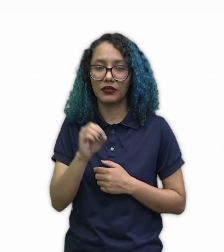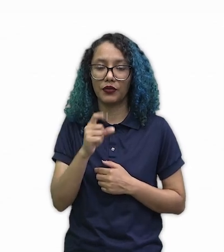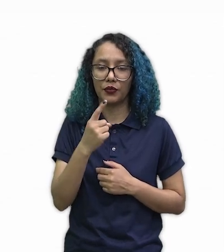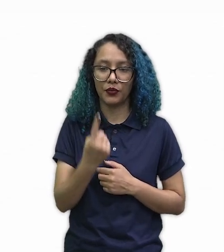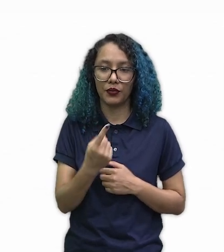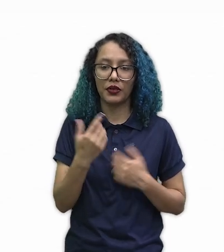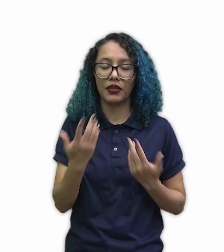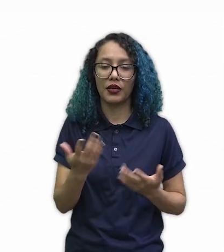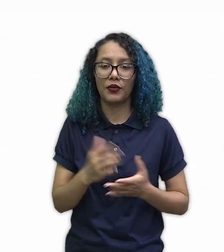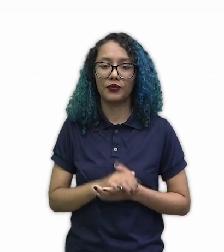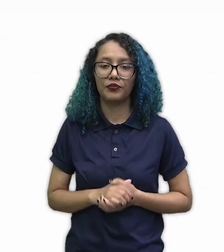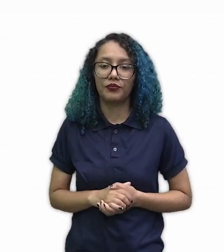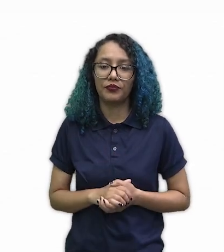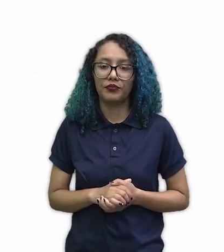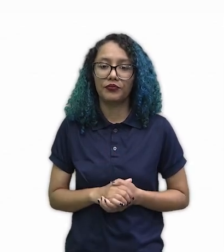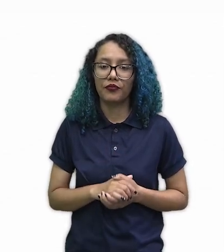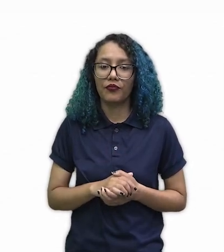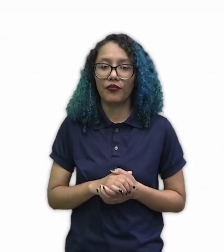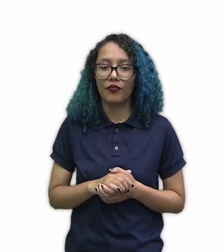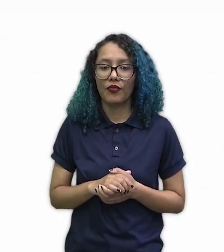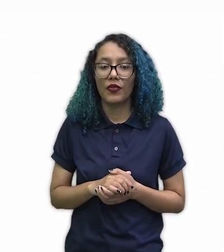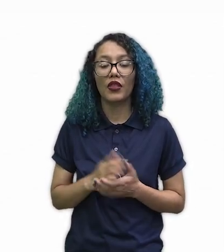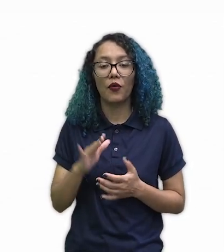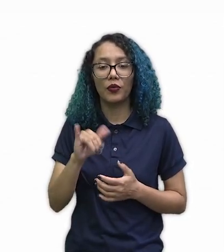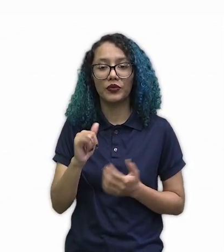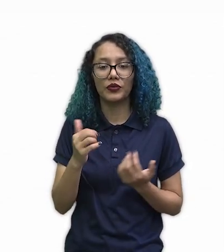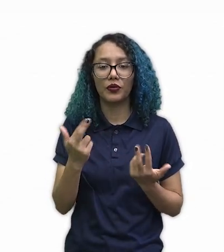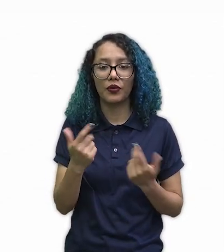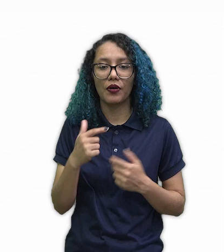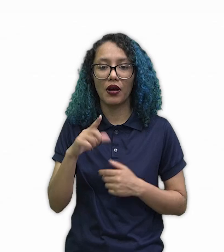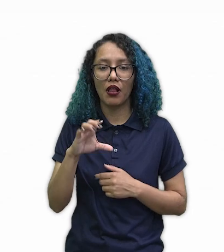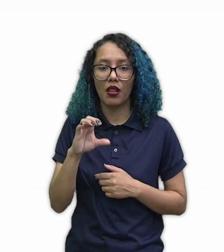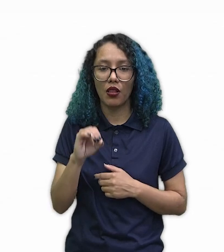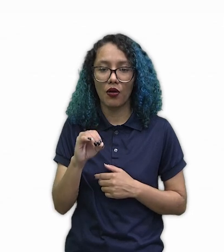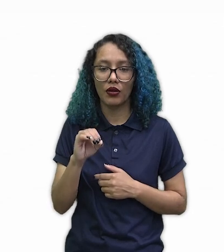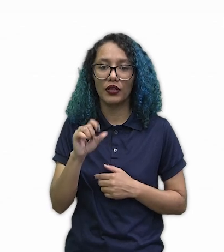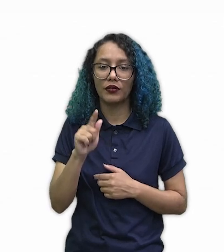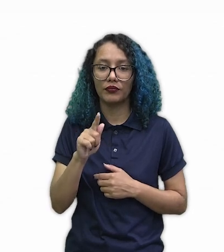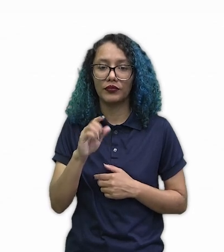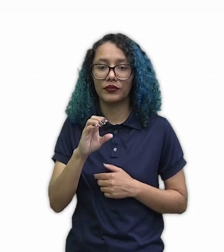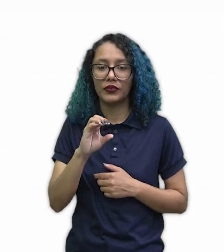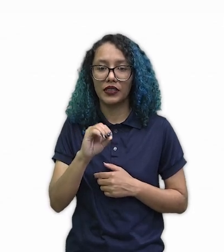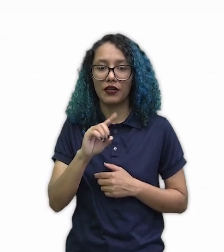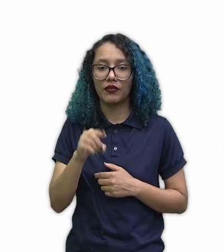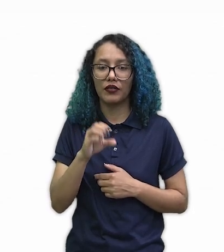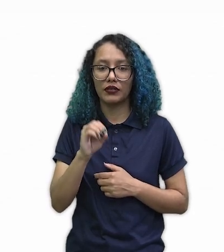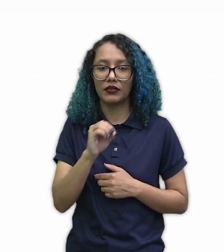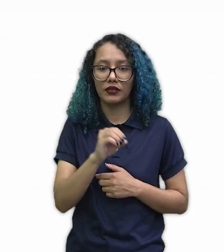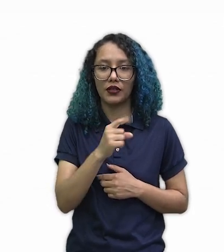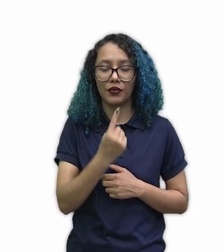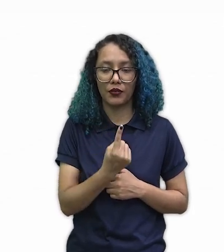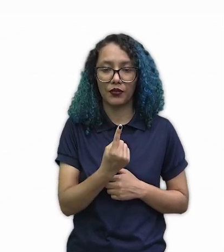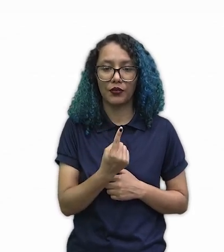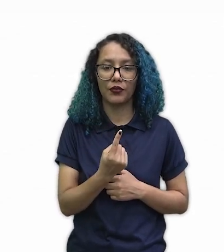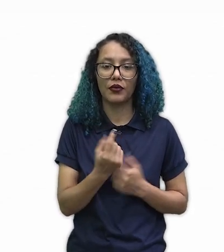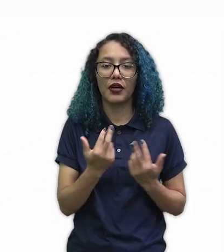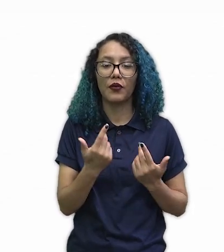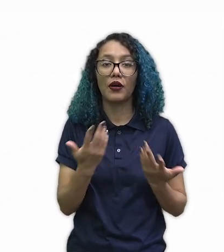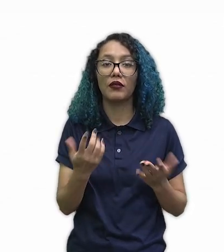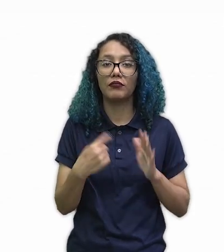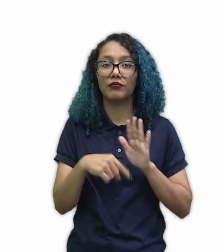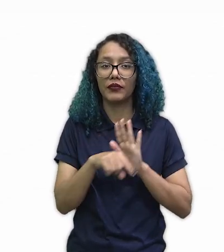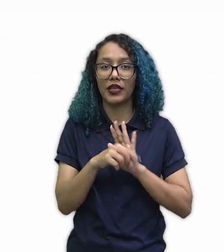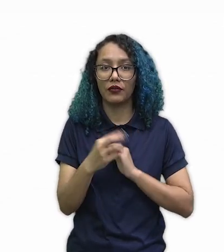0,001, a gente vai ter a função y igual a log de 0,001. E isso